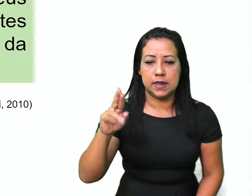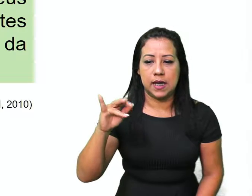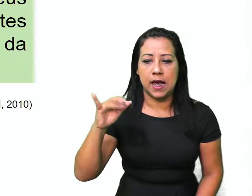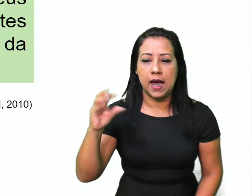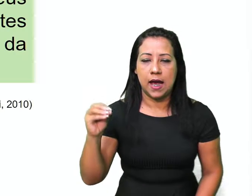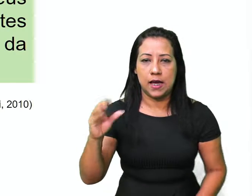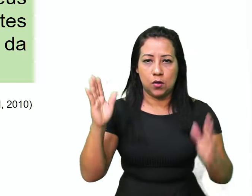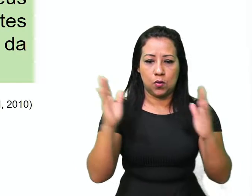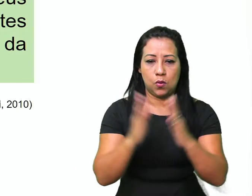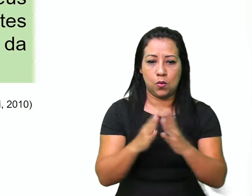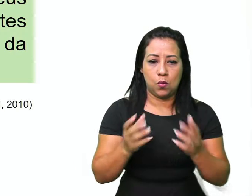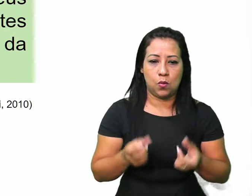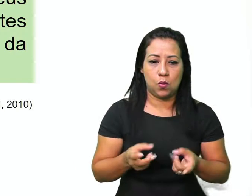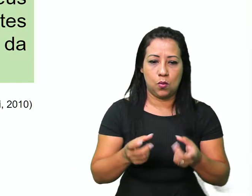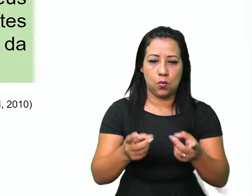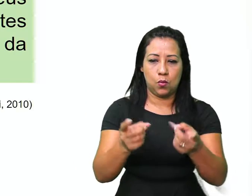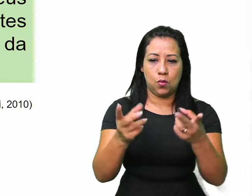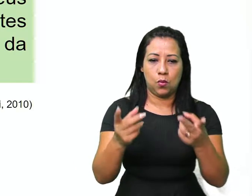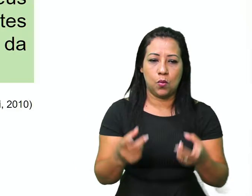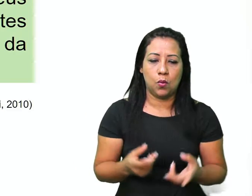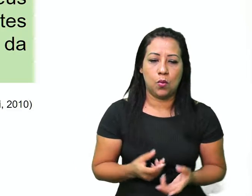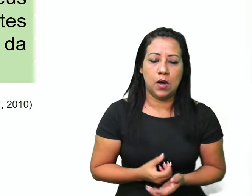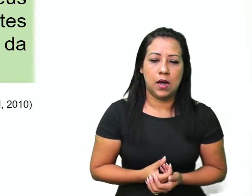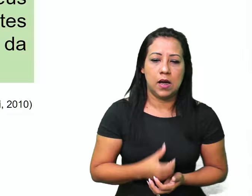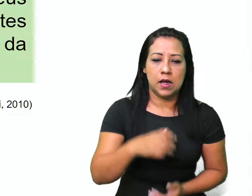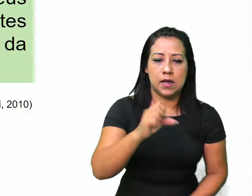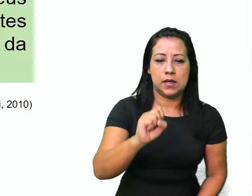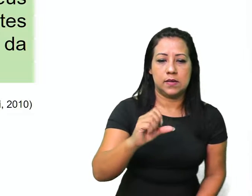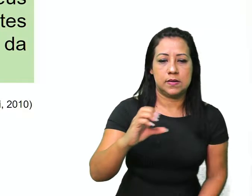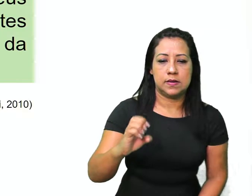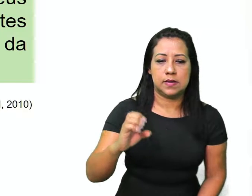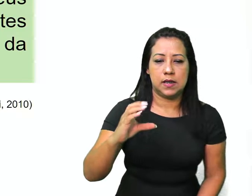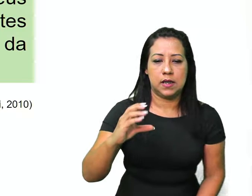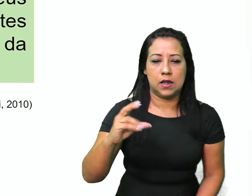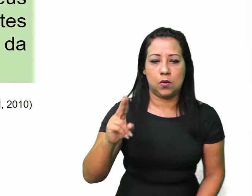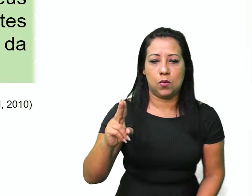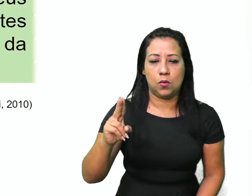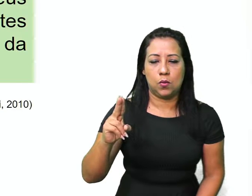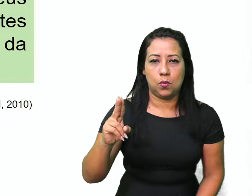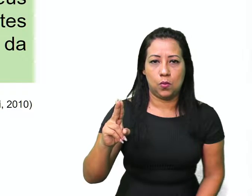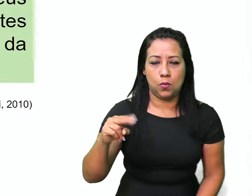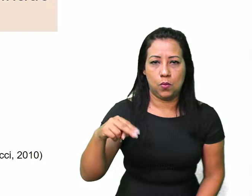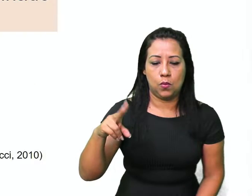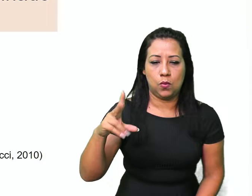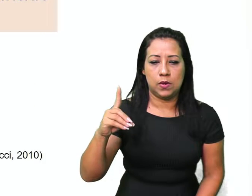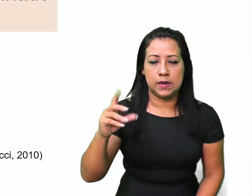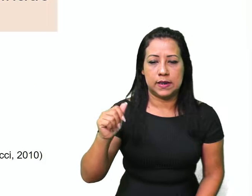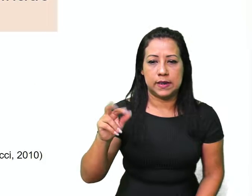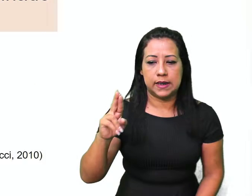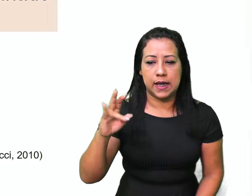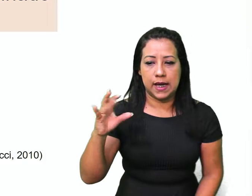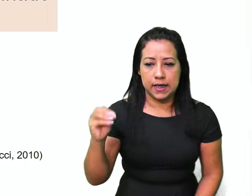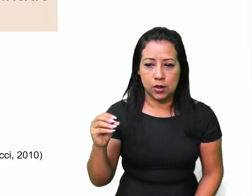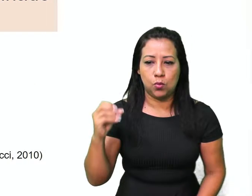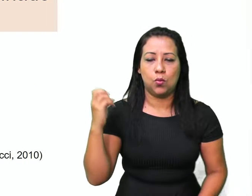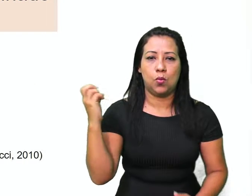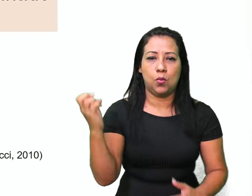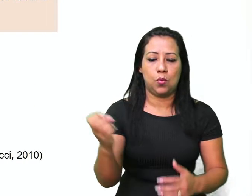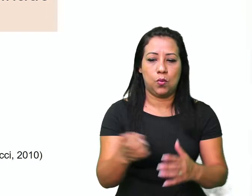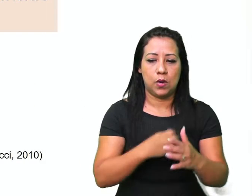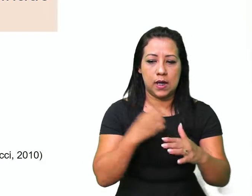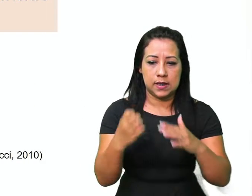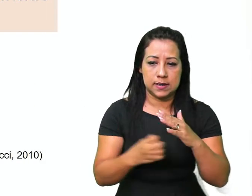serviços, ok? Portanto, nós vamos estudar isso aí. Pode ficarem tranquilos, tá?